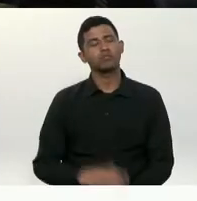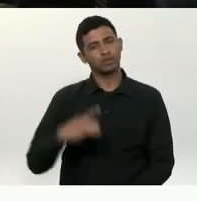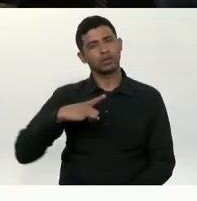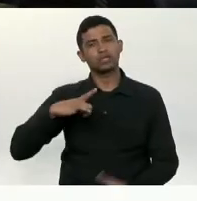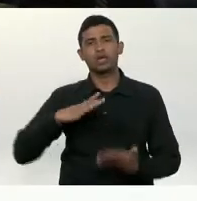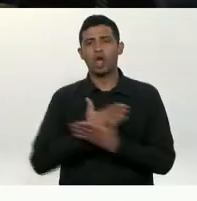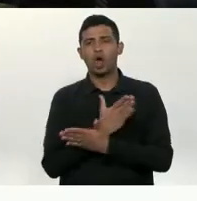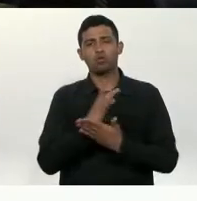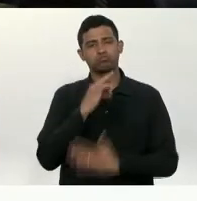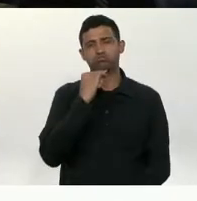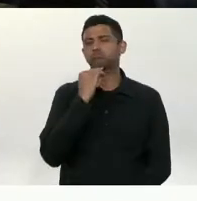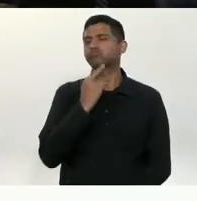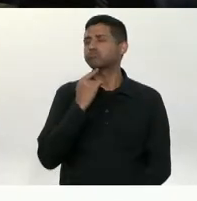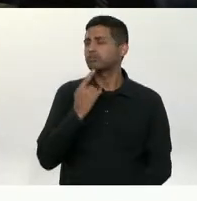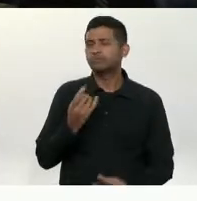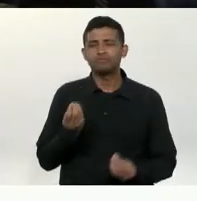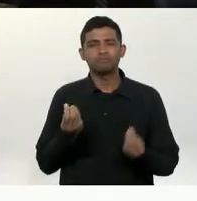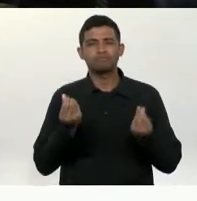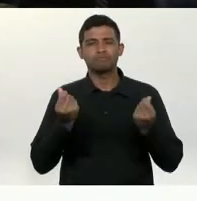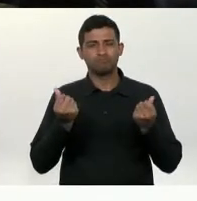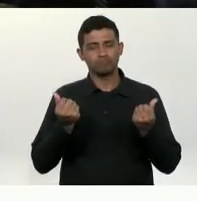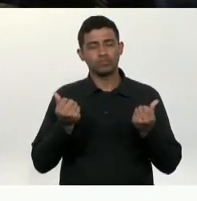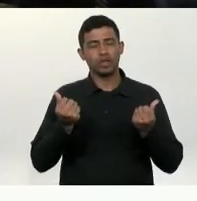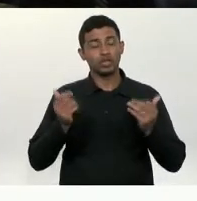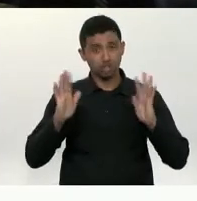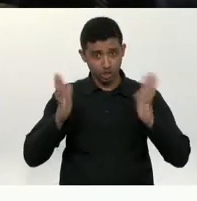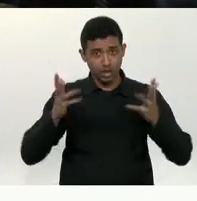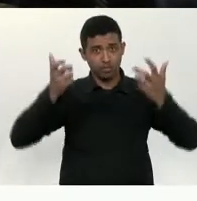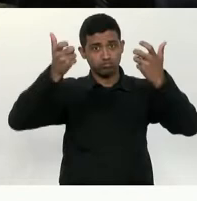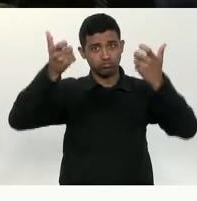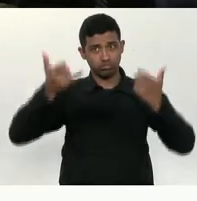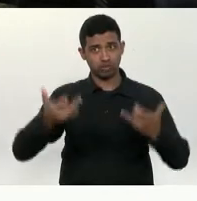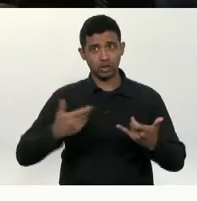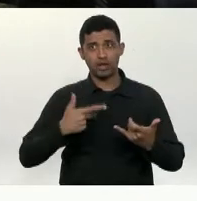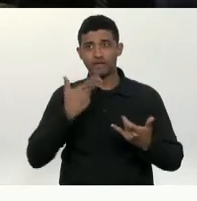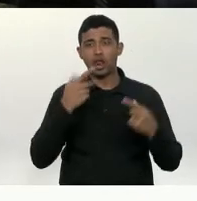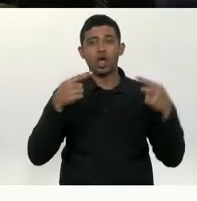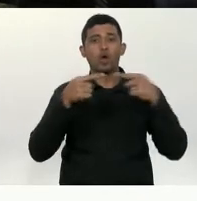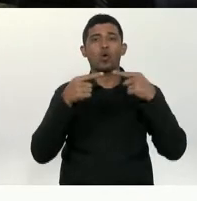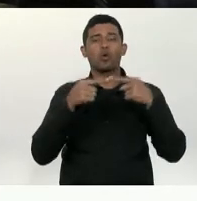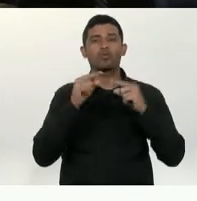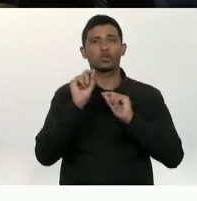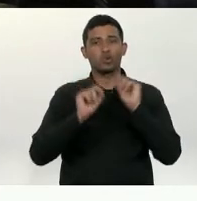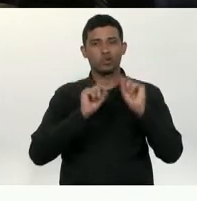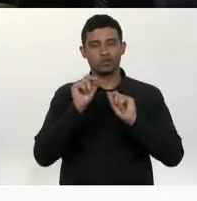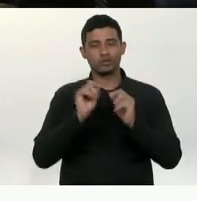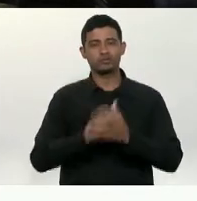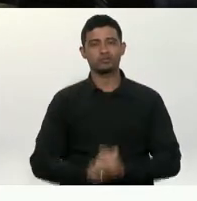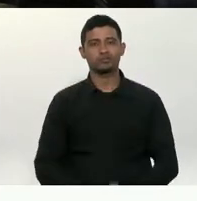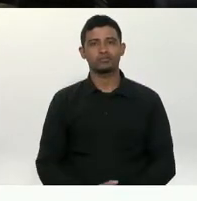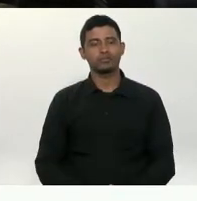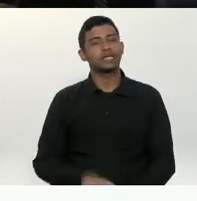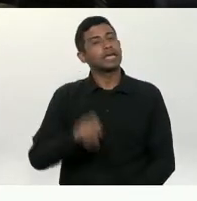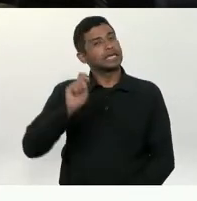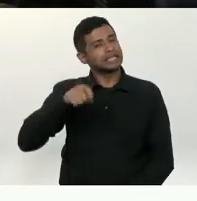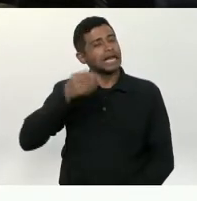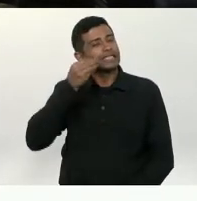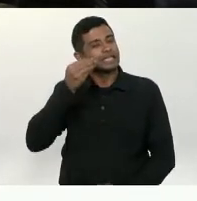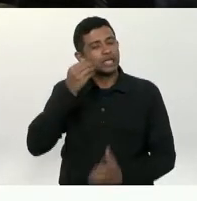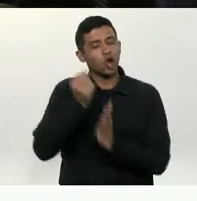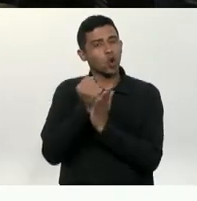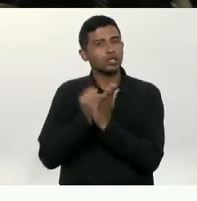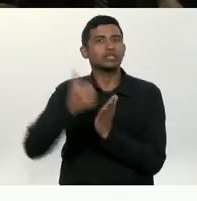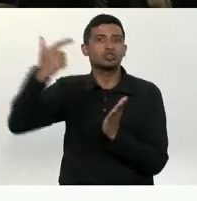dúvidas, e eu quero já colocar de imediato, em relação a possível renovação do